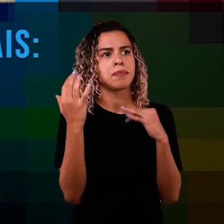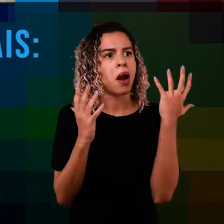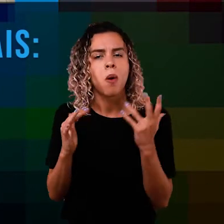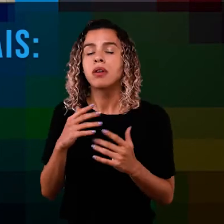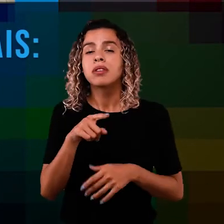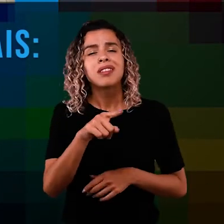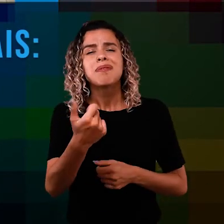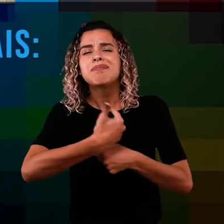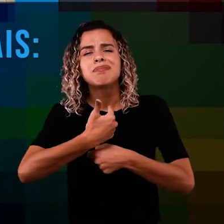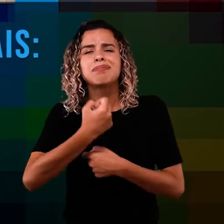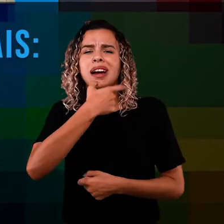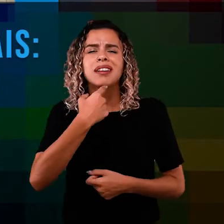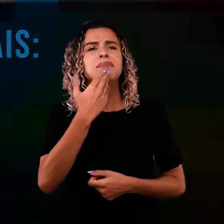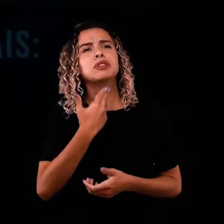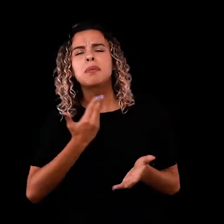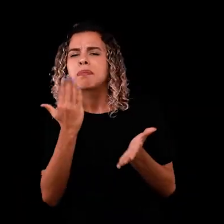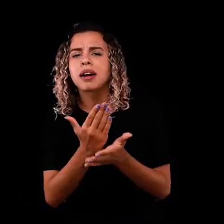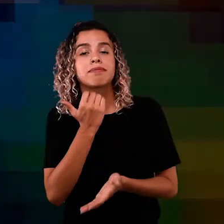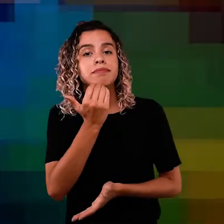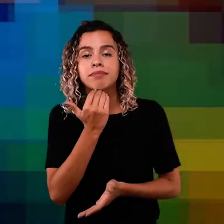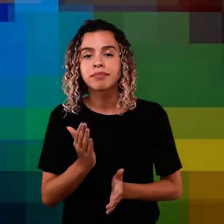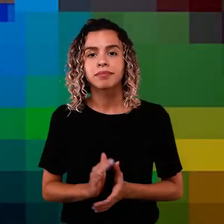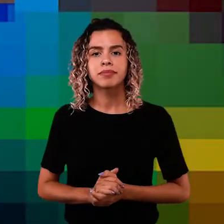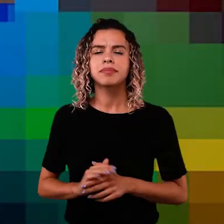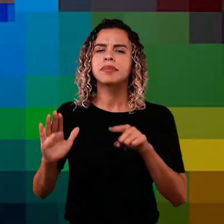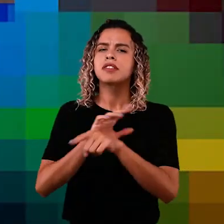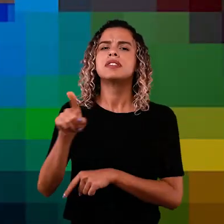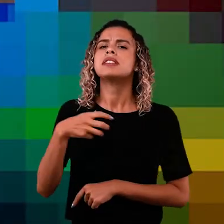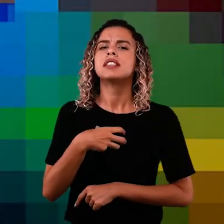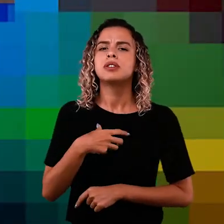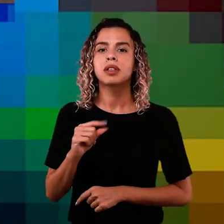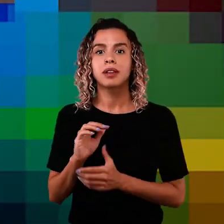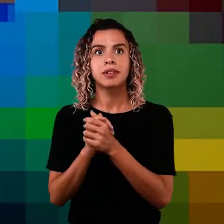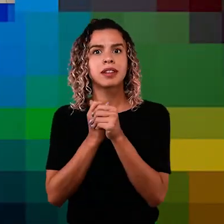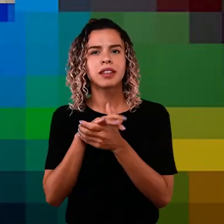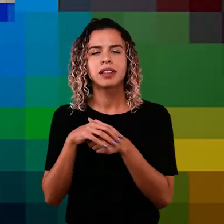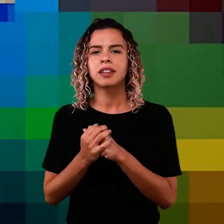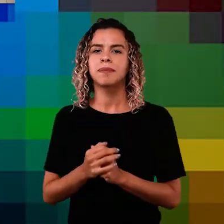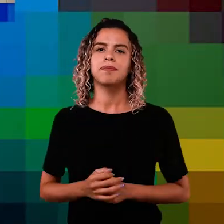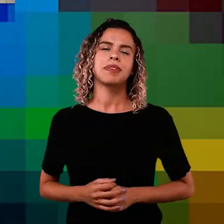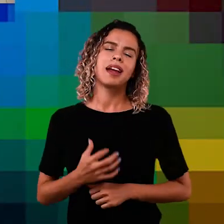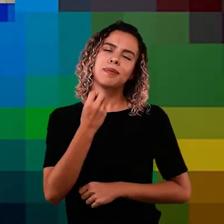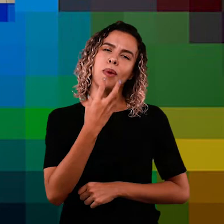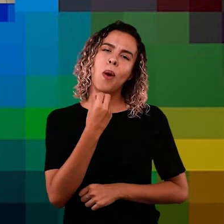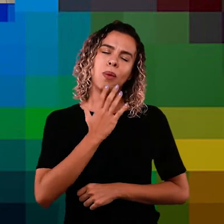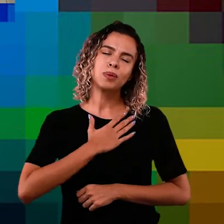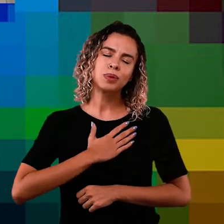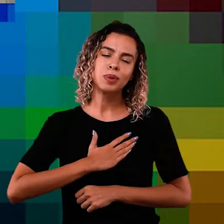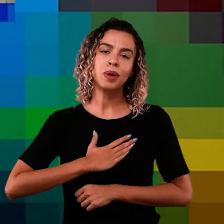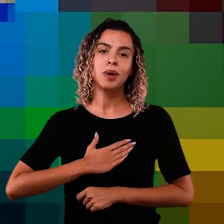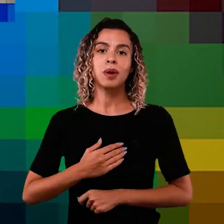façam piadas sobre estereotipias, não peçam pra gente parar. Os exemplos de estereotipia aparecem escritos. Poliana, nas